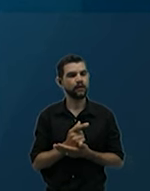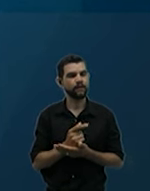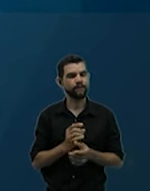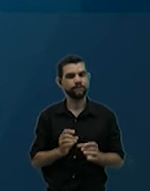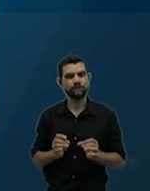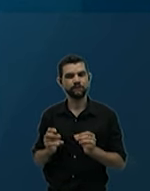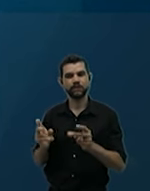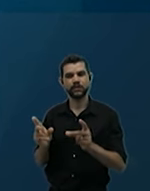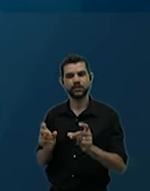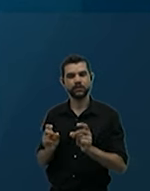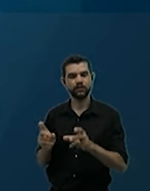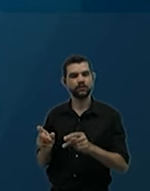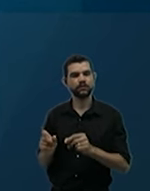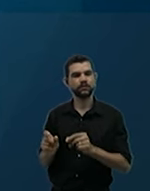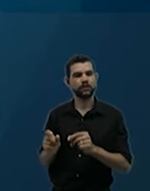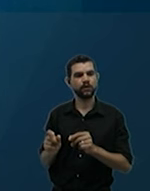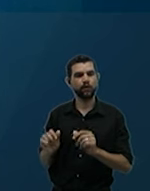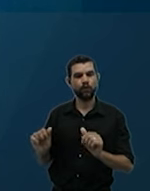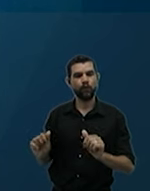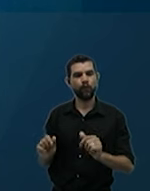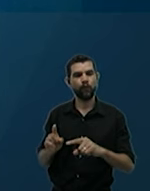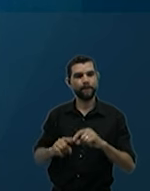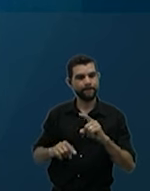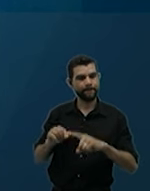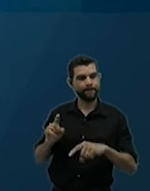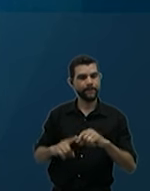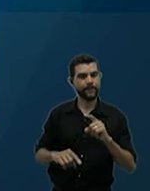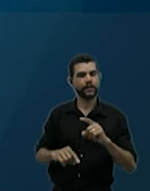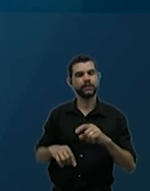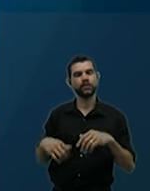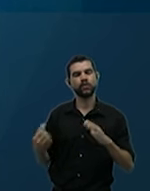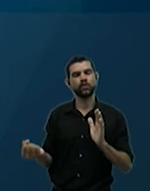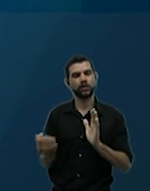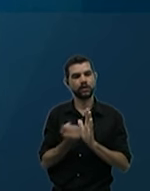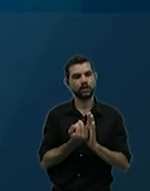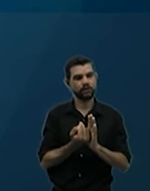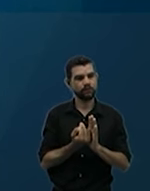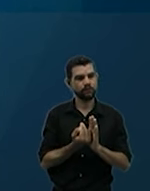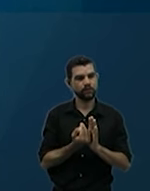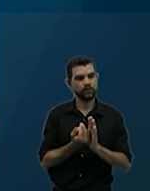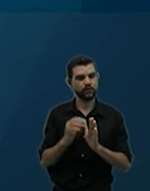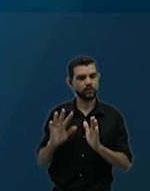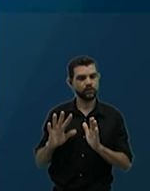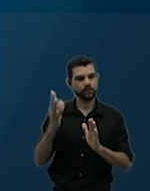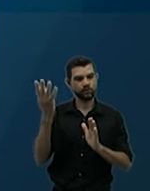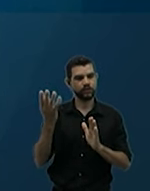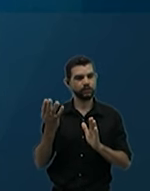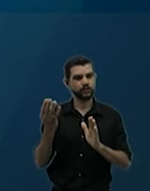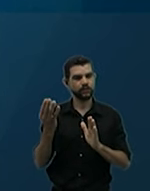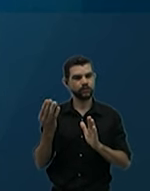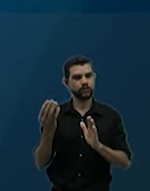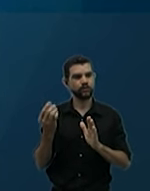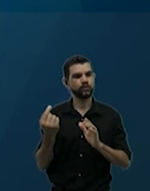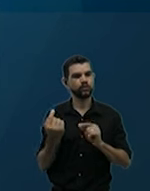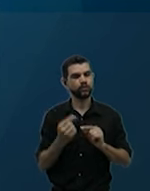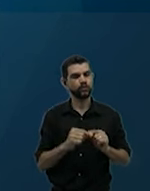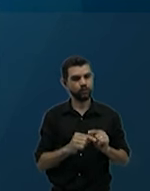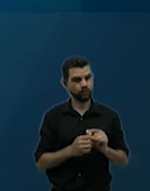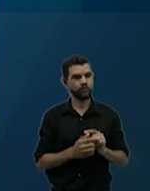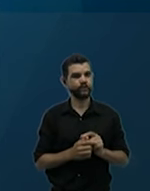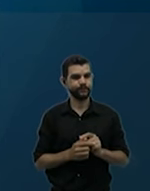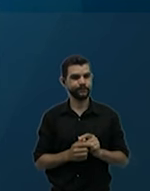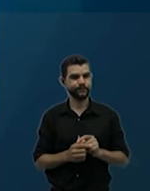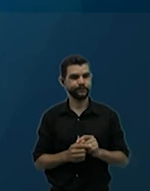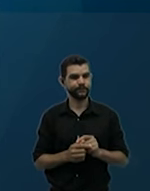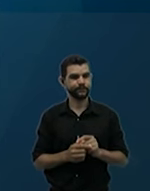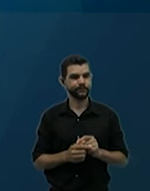ônus ou gravames incidentes sobre ele, obrigação propter rem. Tem-se em